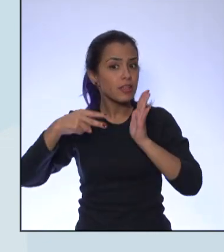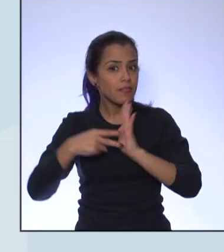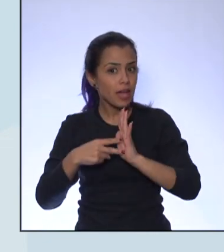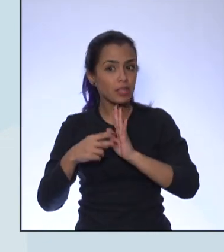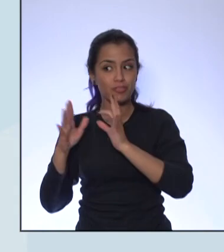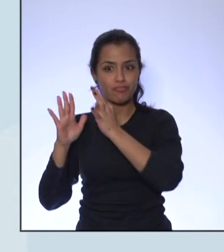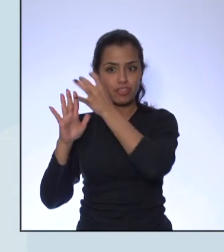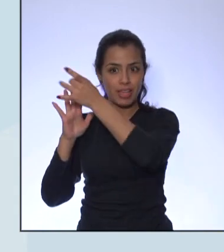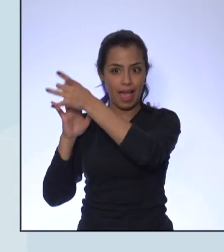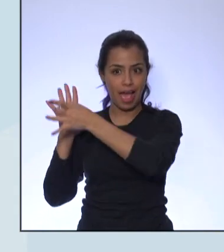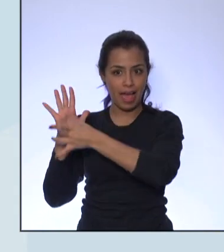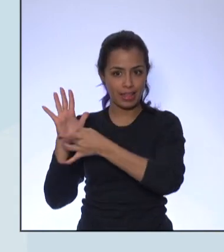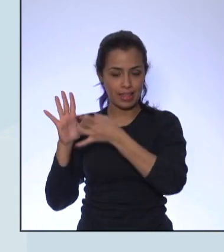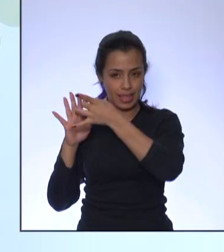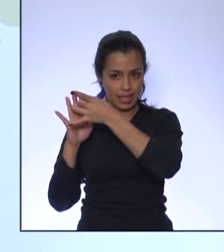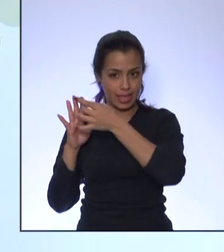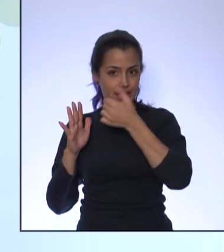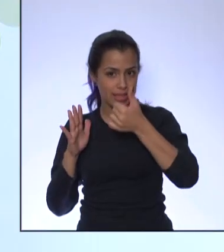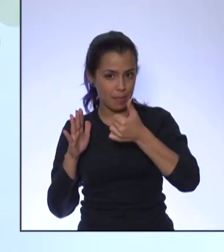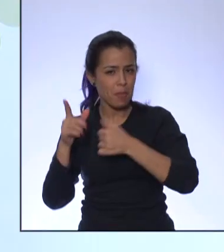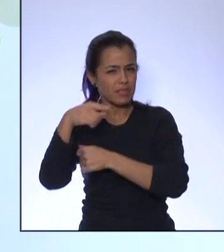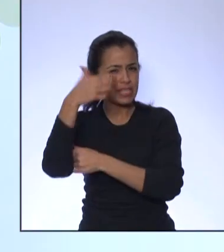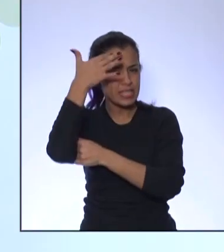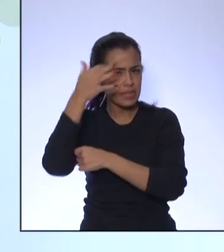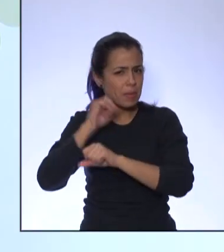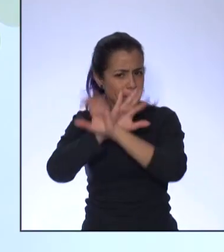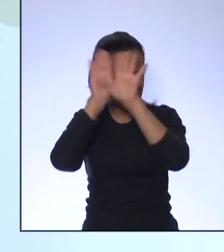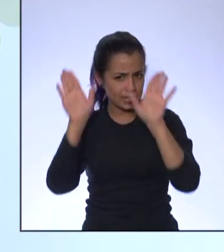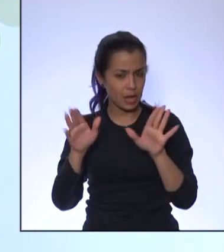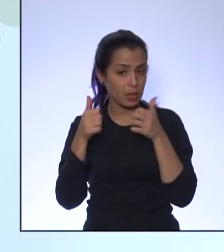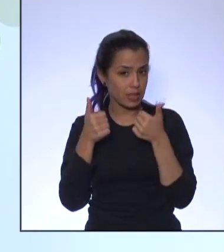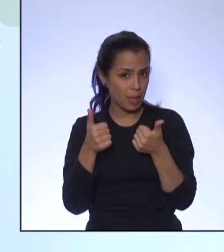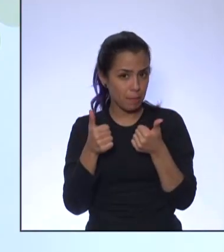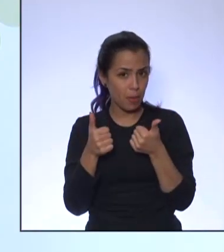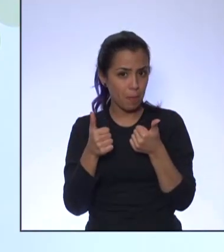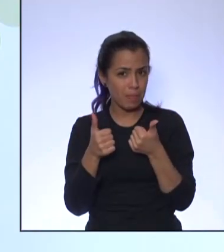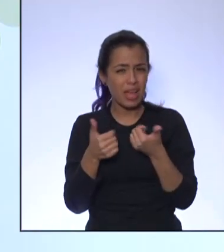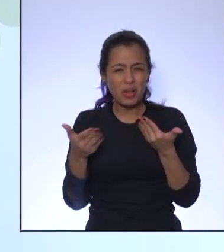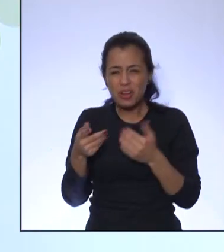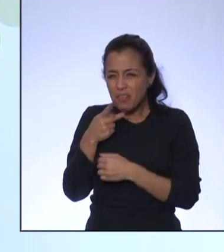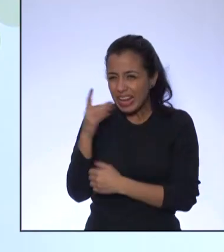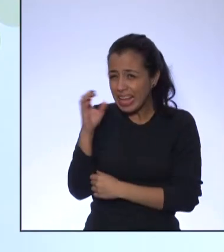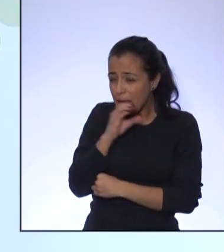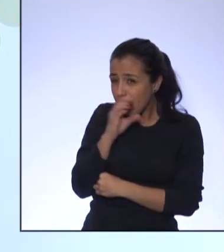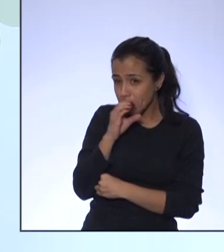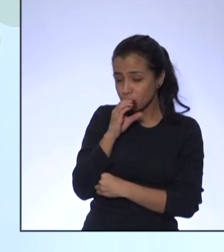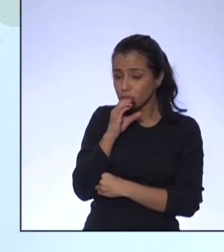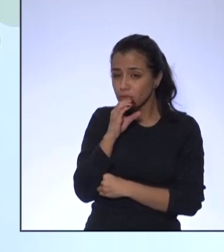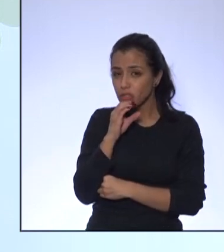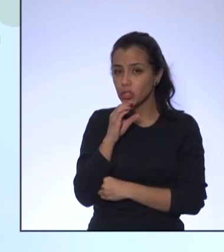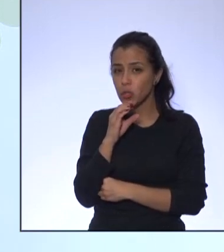dessa composição dessa membrana plasmática, certo? Vou falar brevemente para vocês